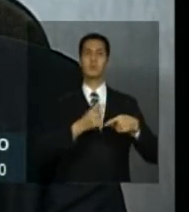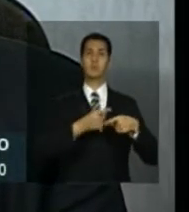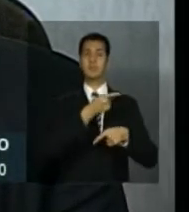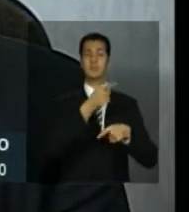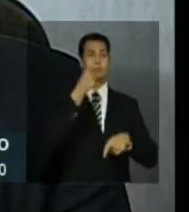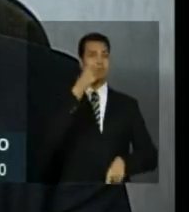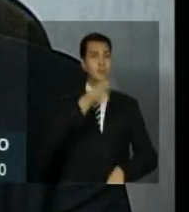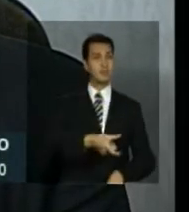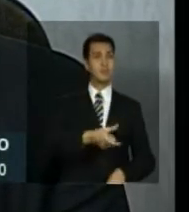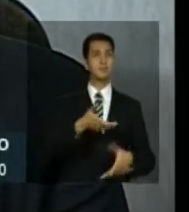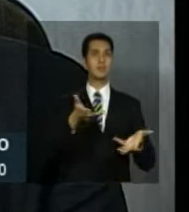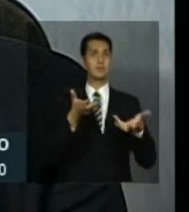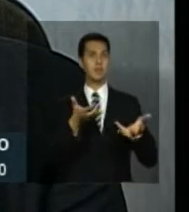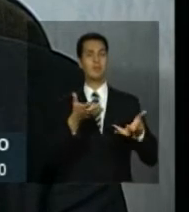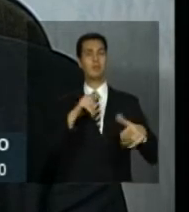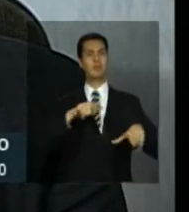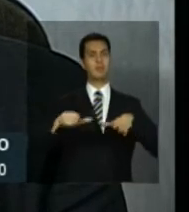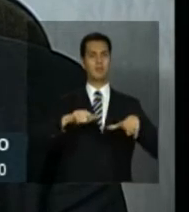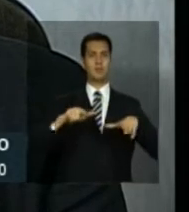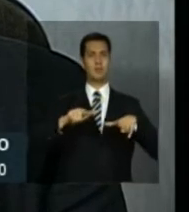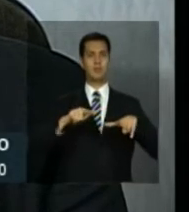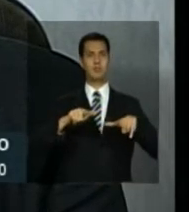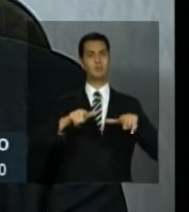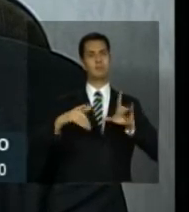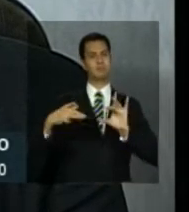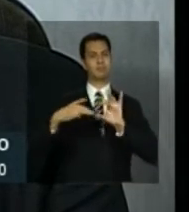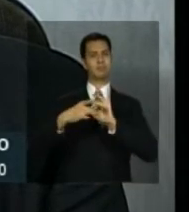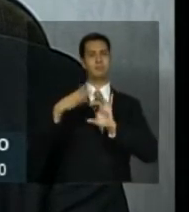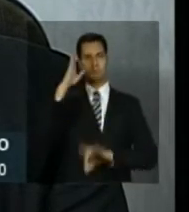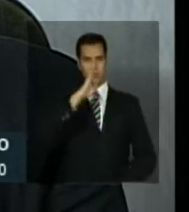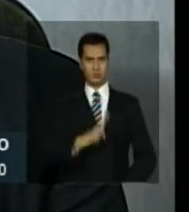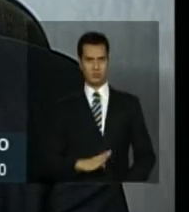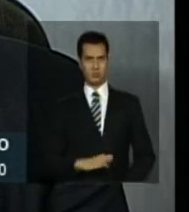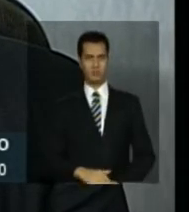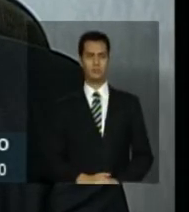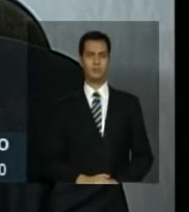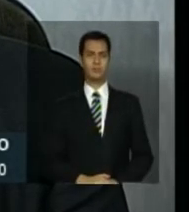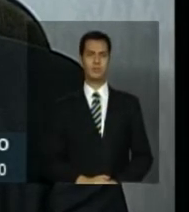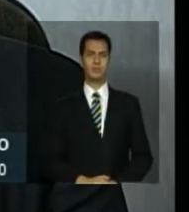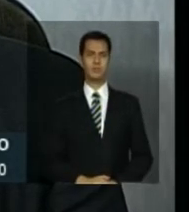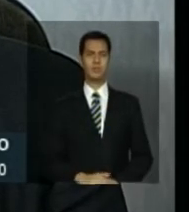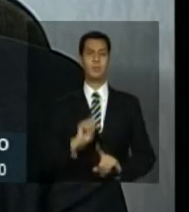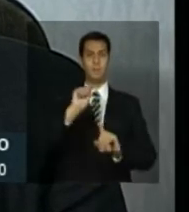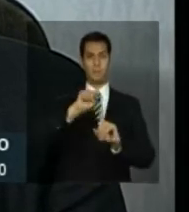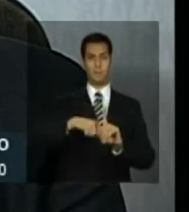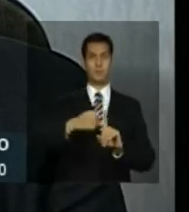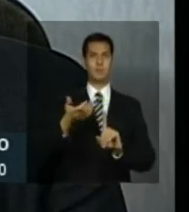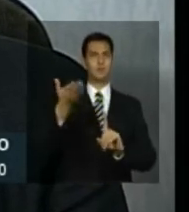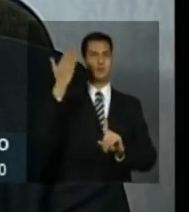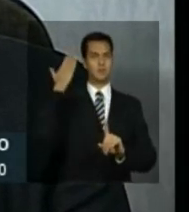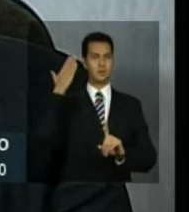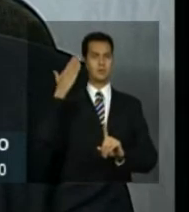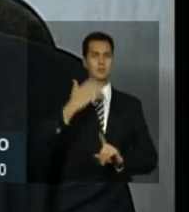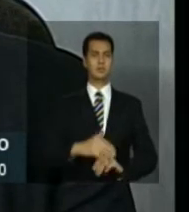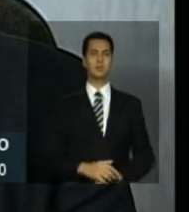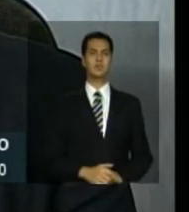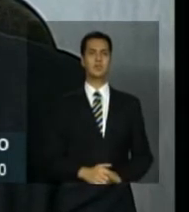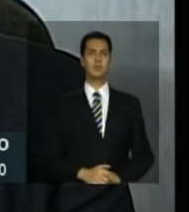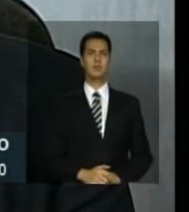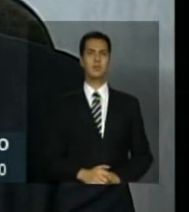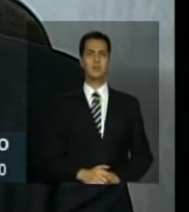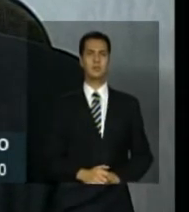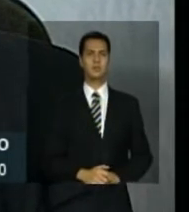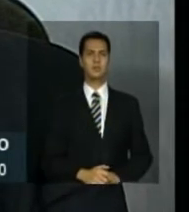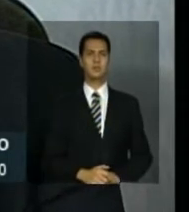ações Integradas com o Brasil e no mês passado eu acho que foi no mês passado eu